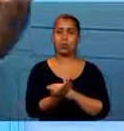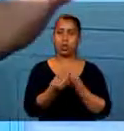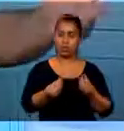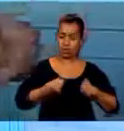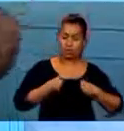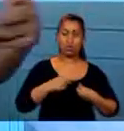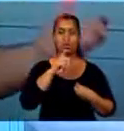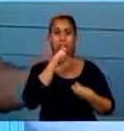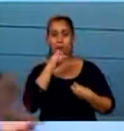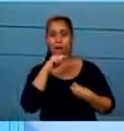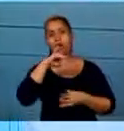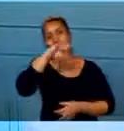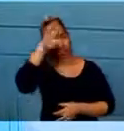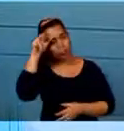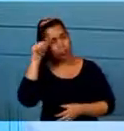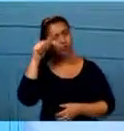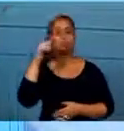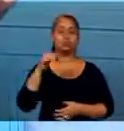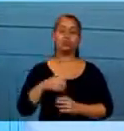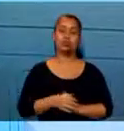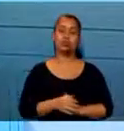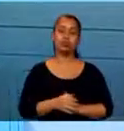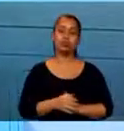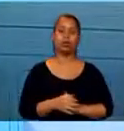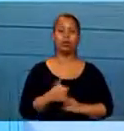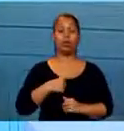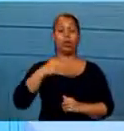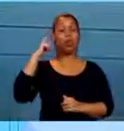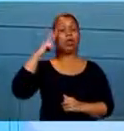doando ali água, refrigerante, me